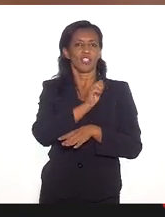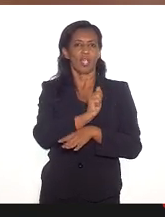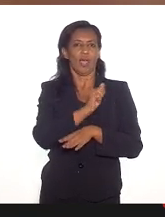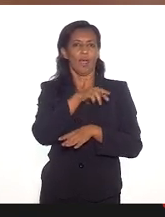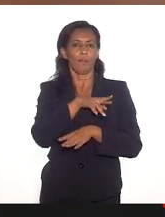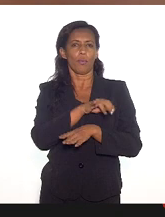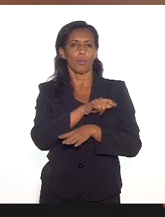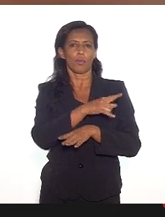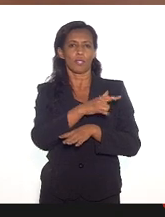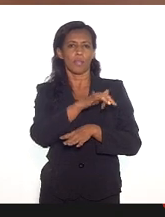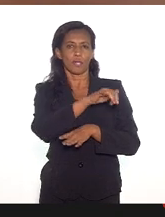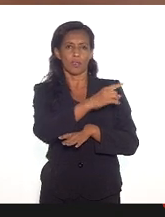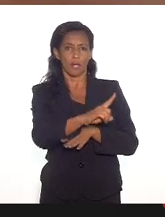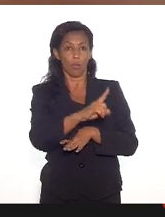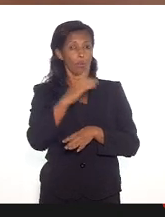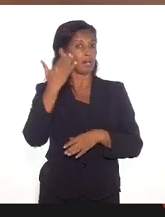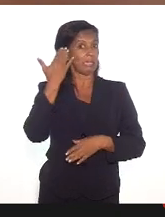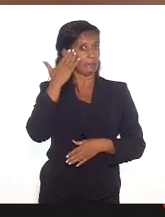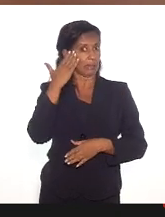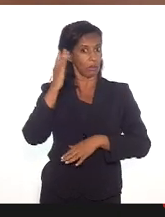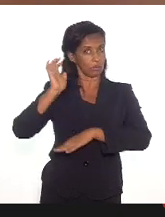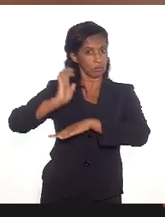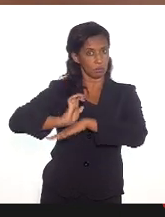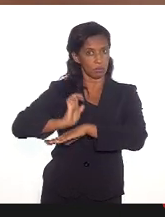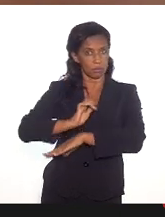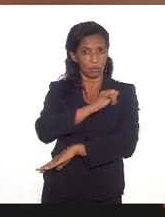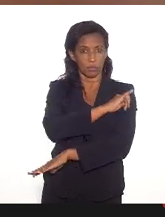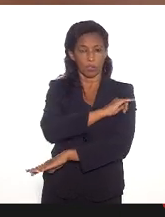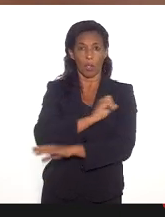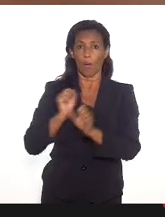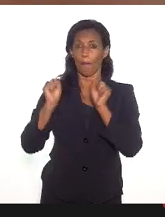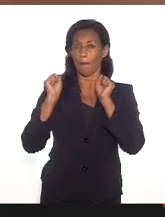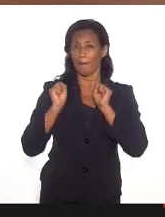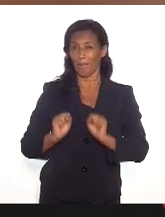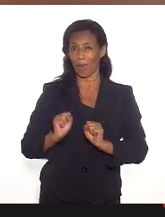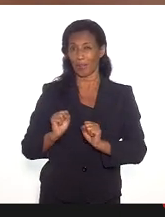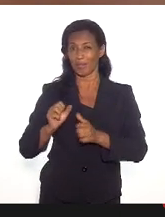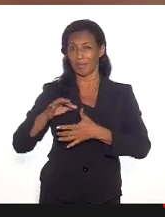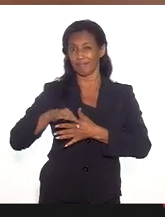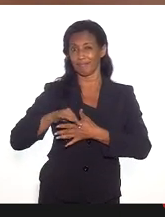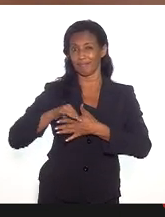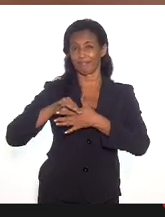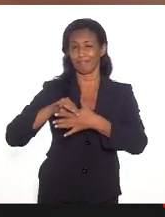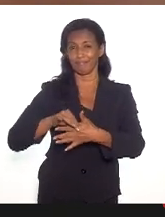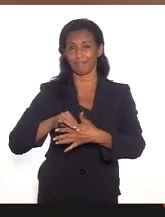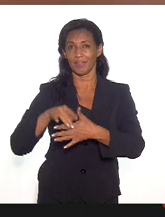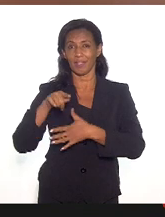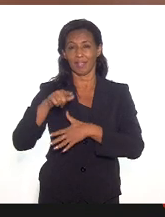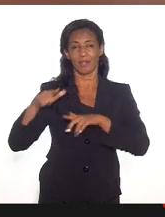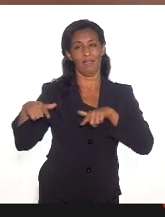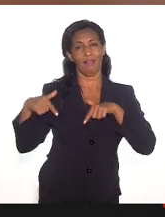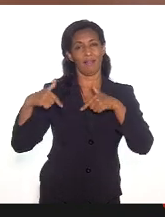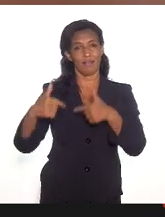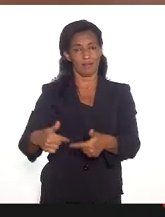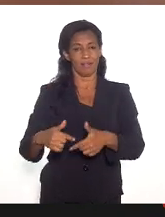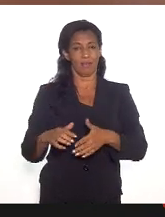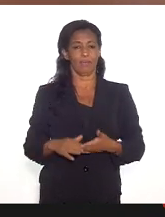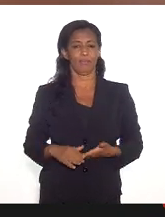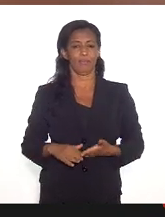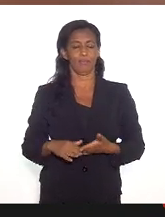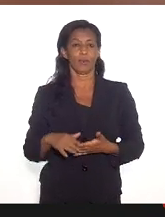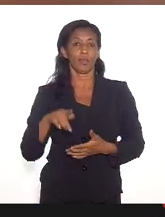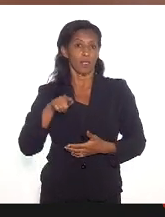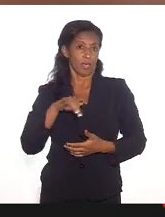o Estado do Rio de Janeiro pode ser um dos pioneiros nessa ação. E,